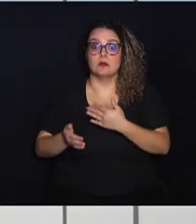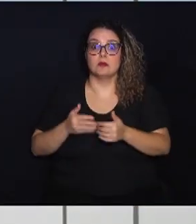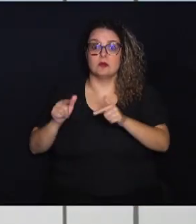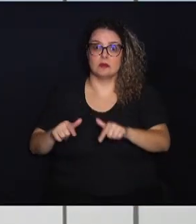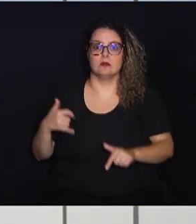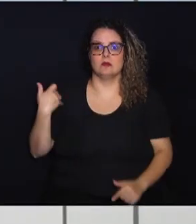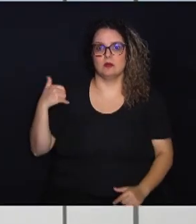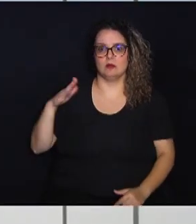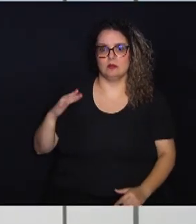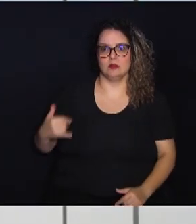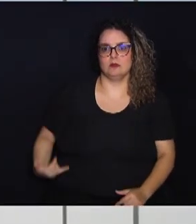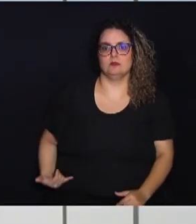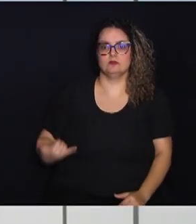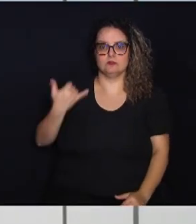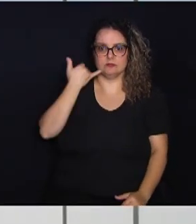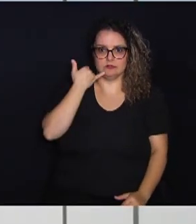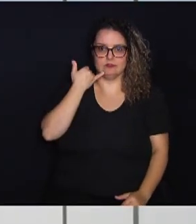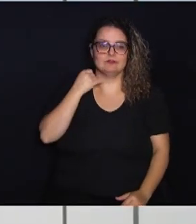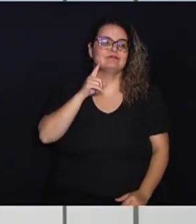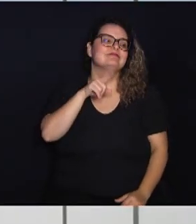adulto está com o celular na mão.